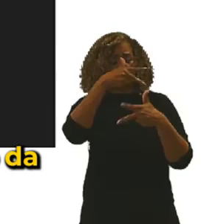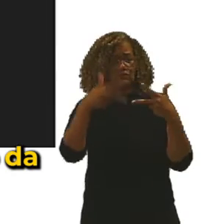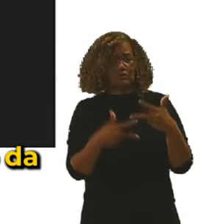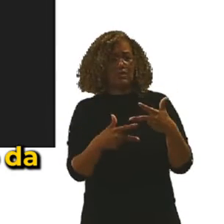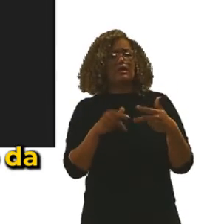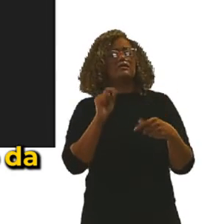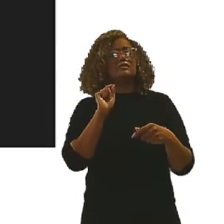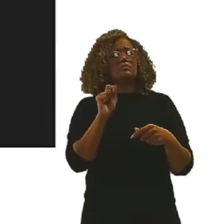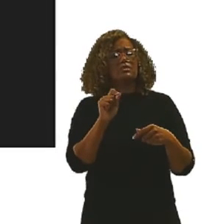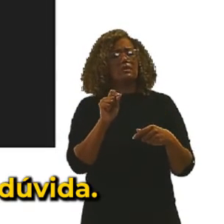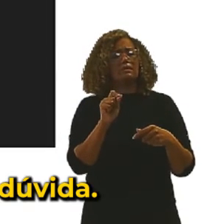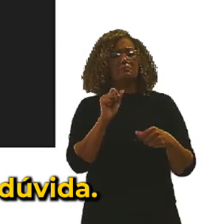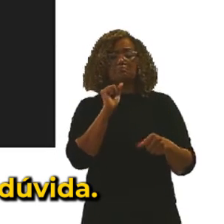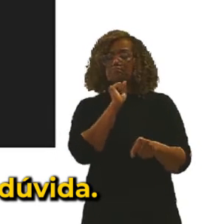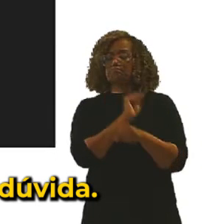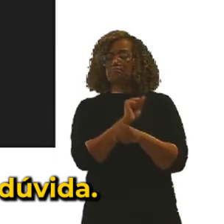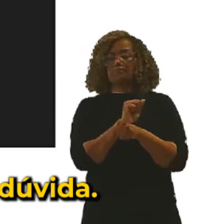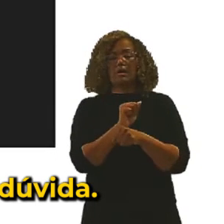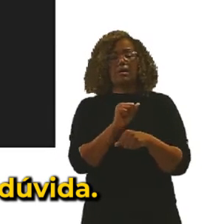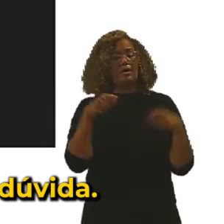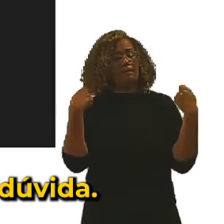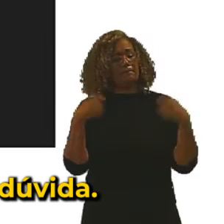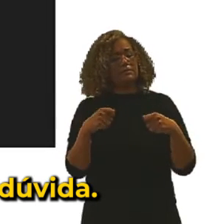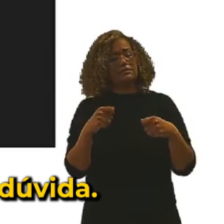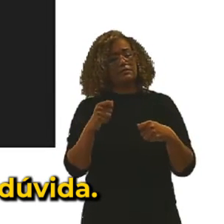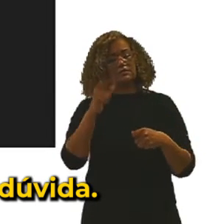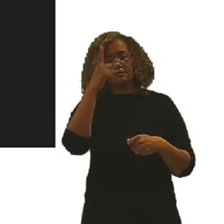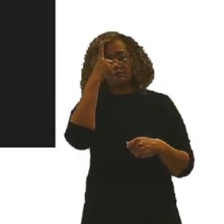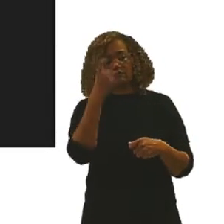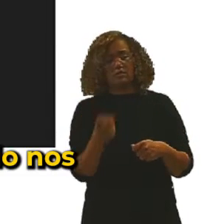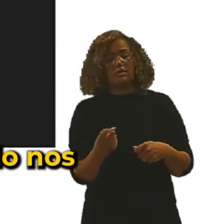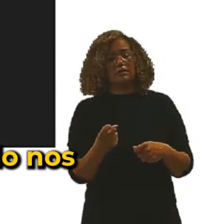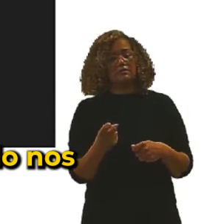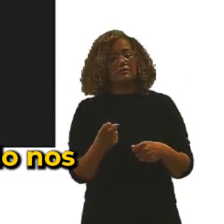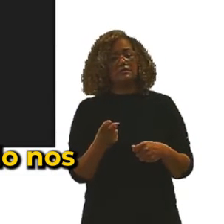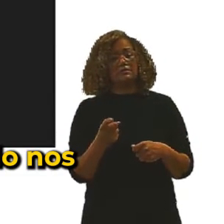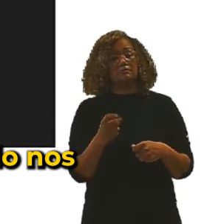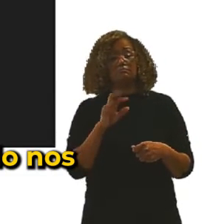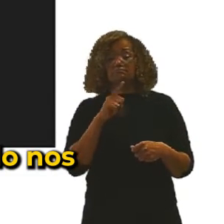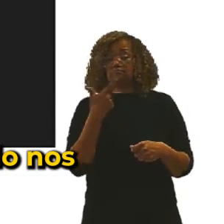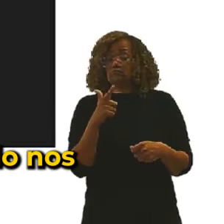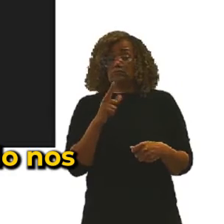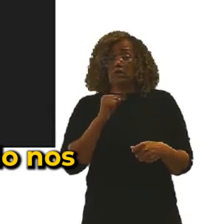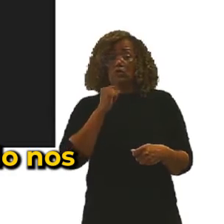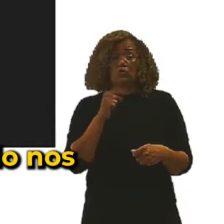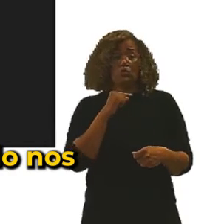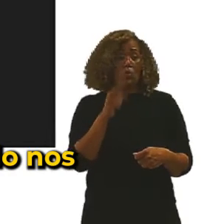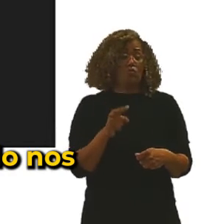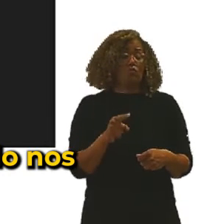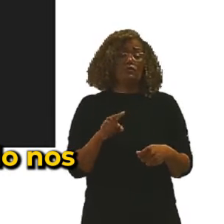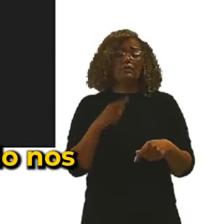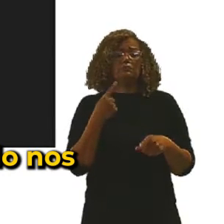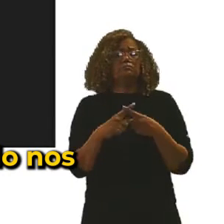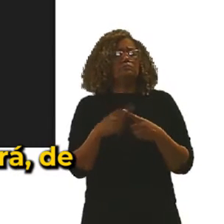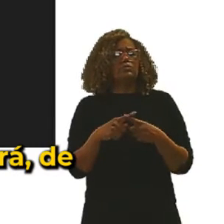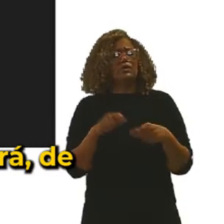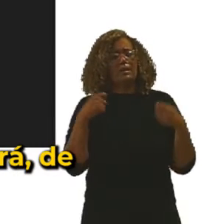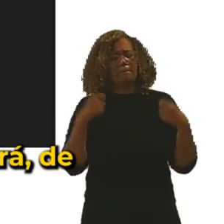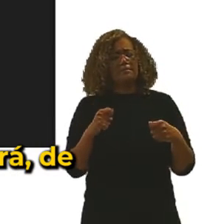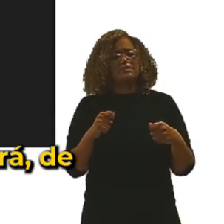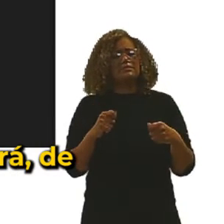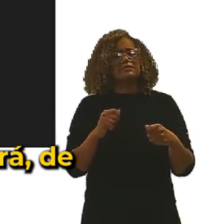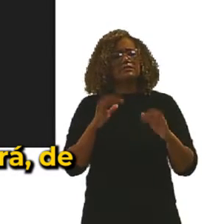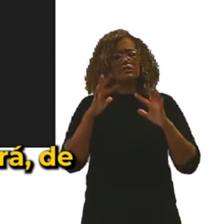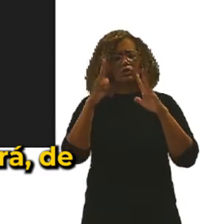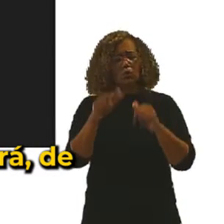interromper o ciclo da violência, né? Então, essa é uma principal missão, não há dúvida, a atuação do poder de diligência assumido nos tratados internacionais, na